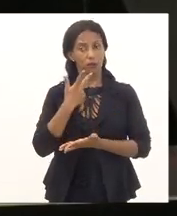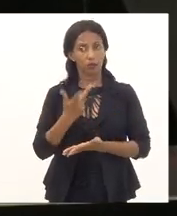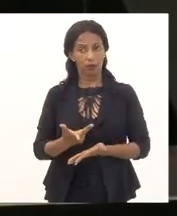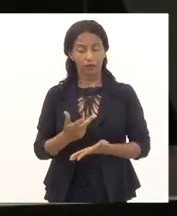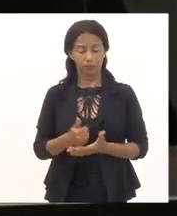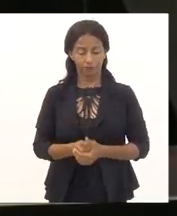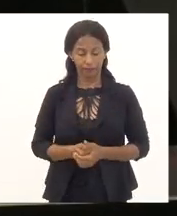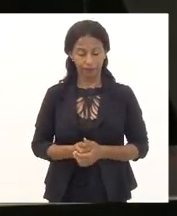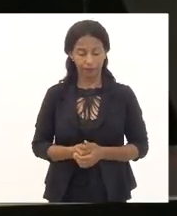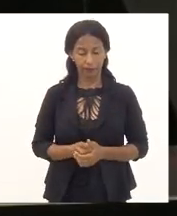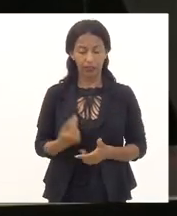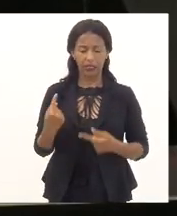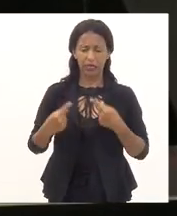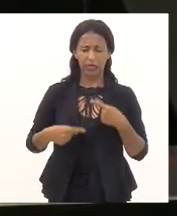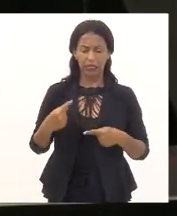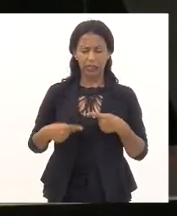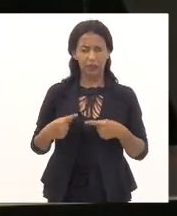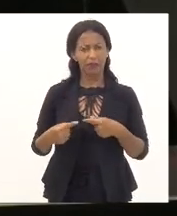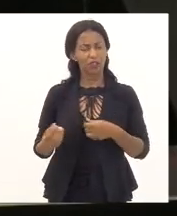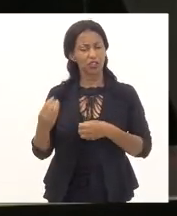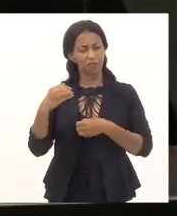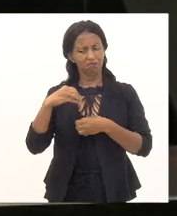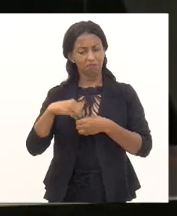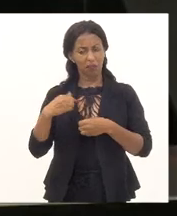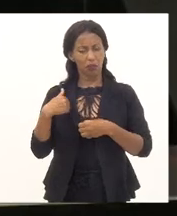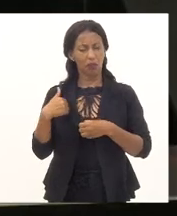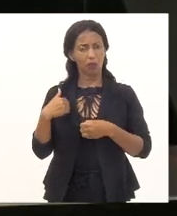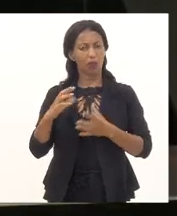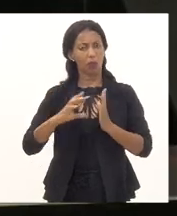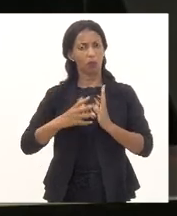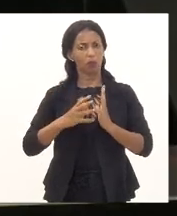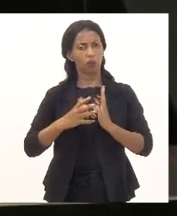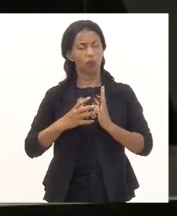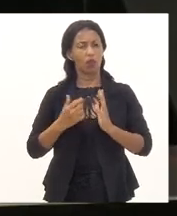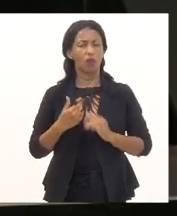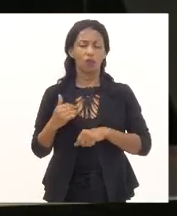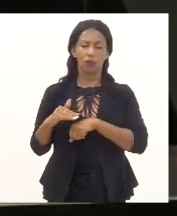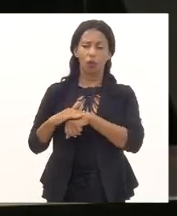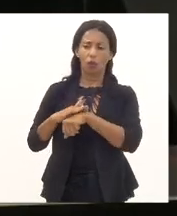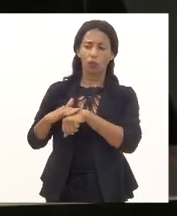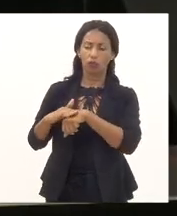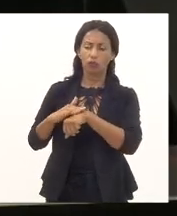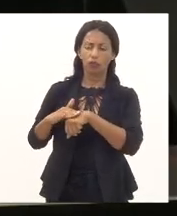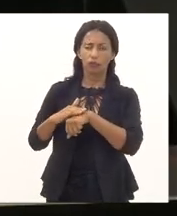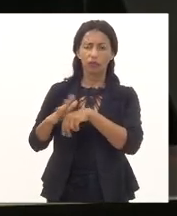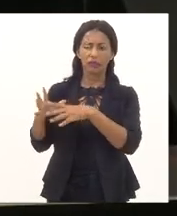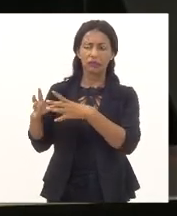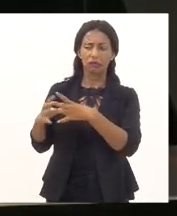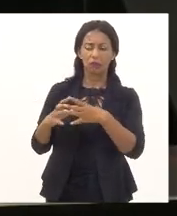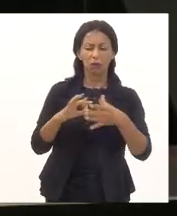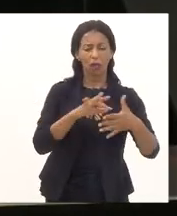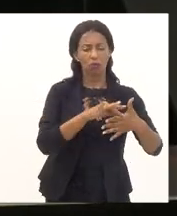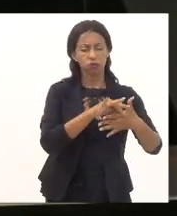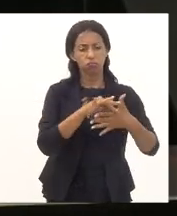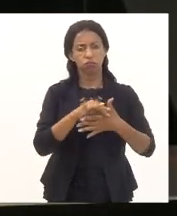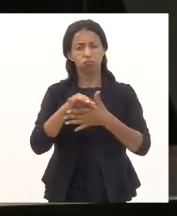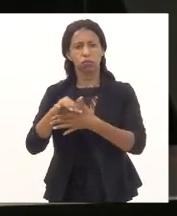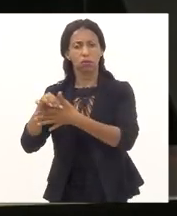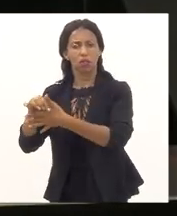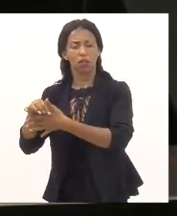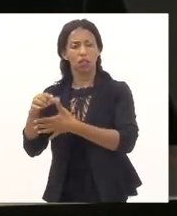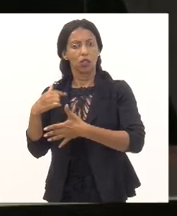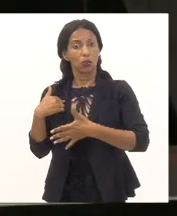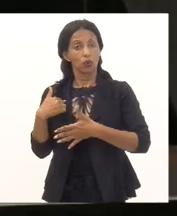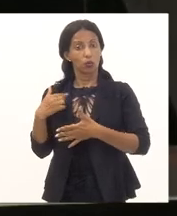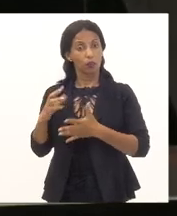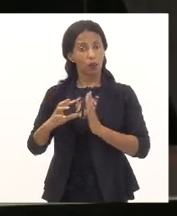que debati internamente no meu partido. Fui conversar com as lideranças do meu partido